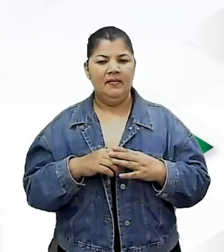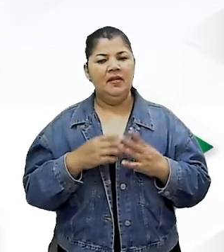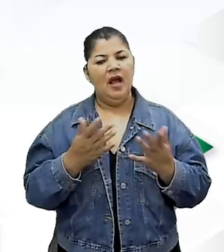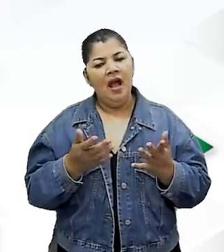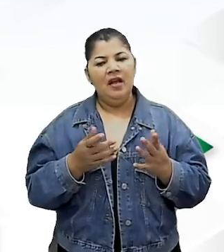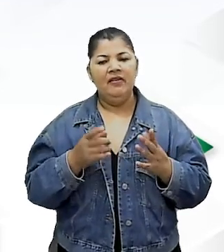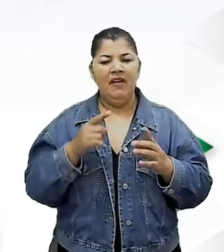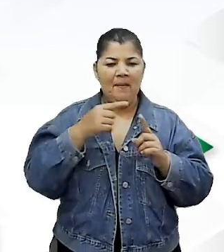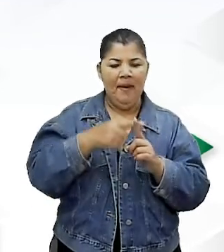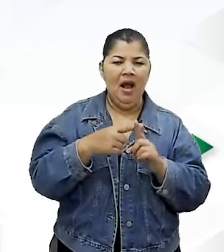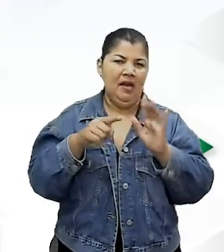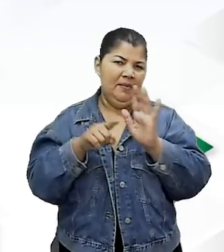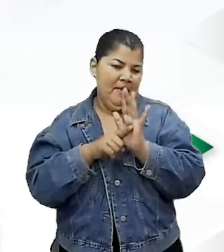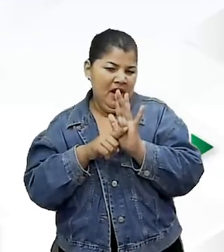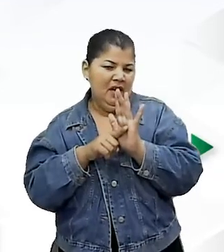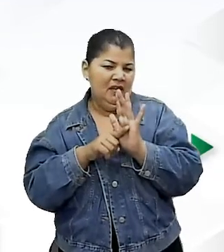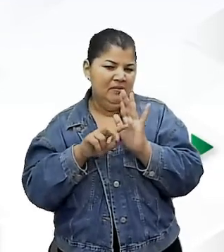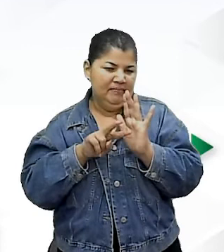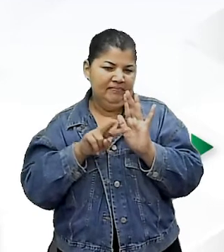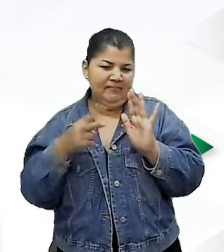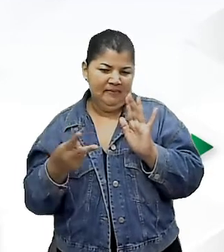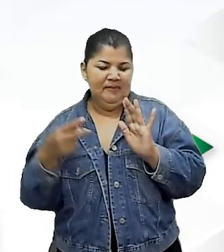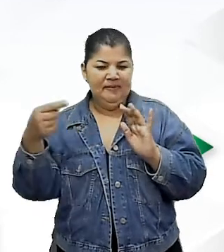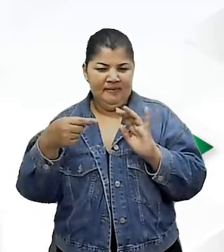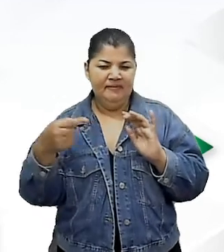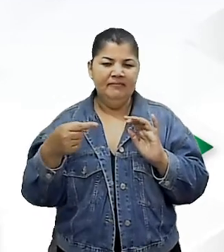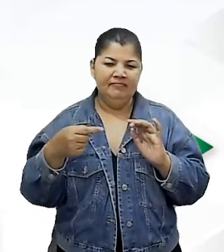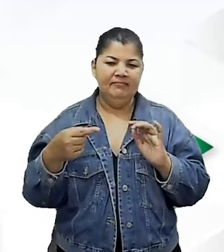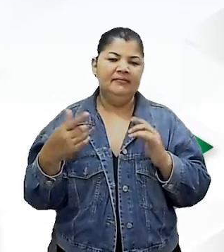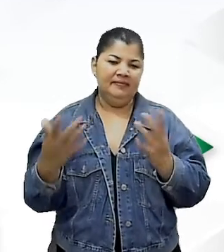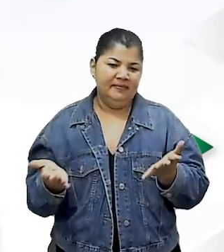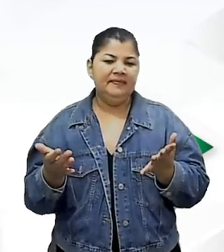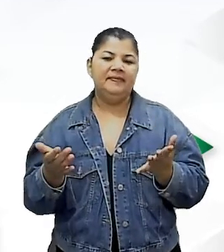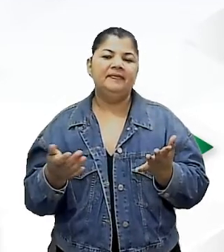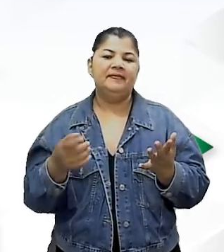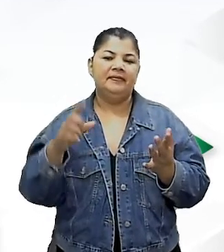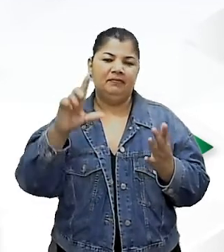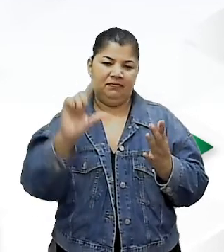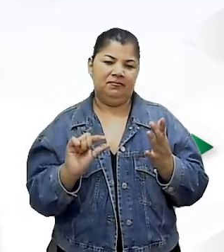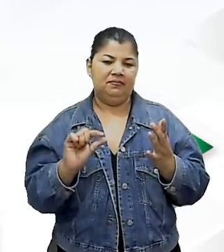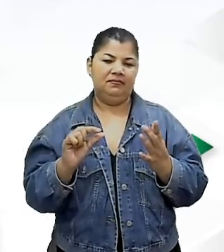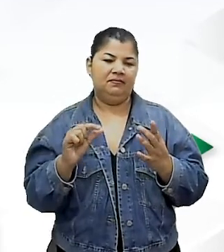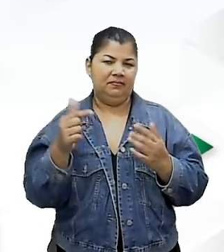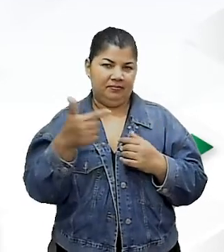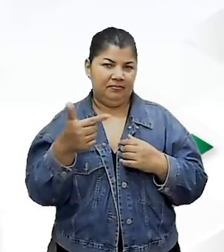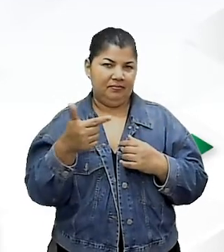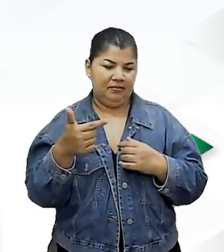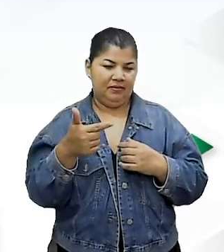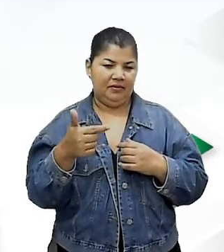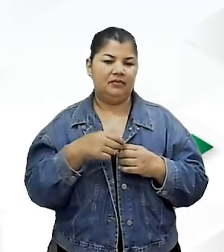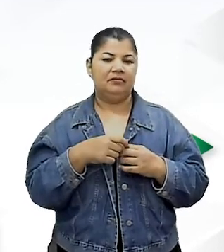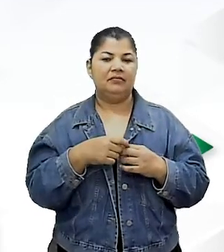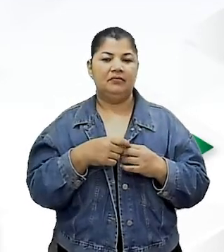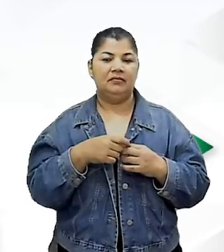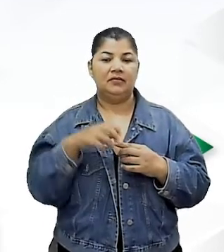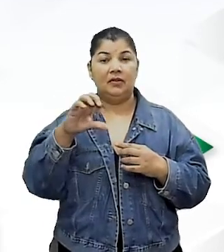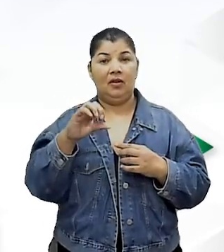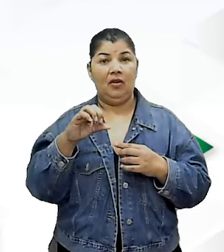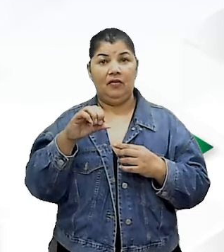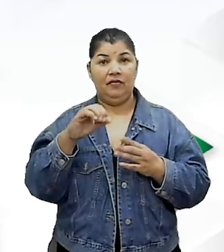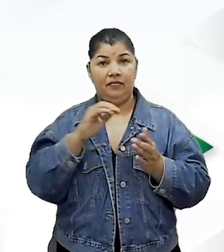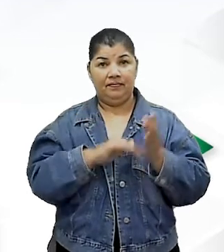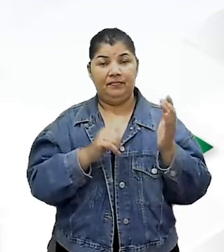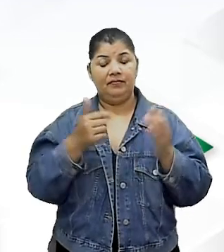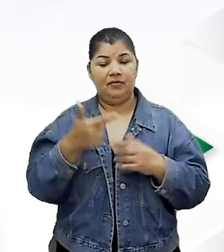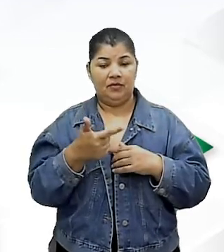sinal, mais com menos dá menos. Vou ficar com 2 a menos, 2 menos 9. A gente vai